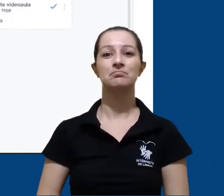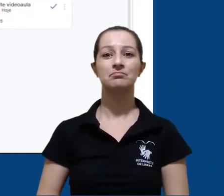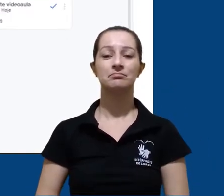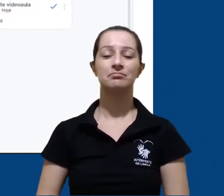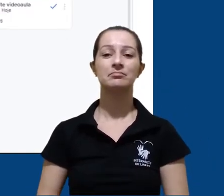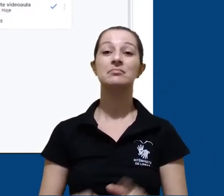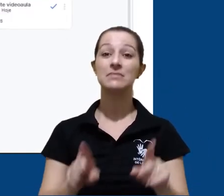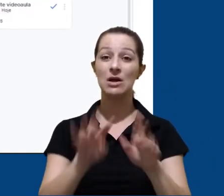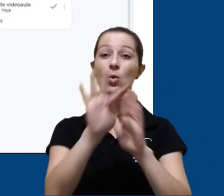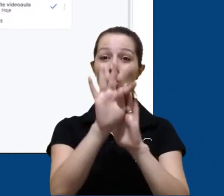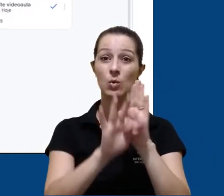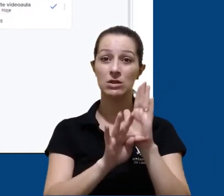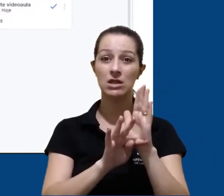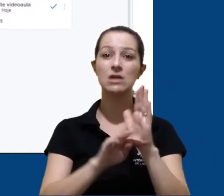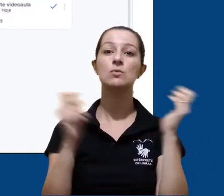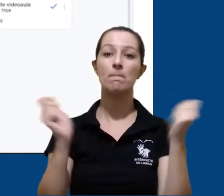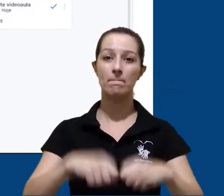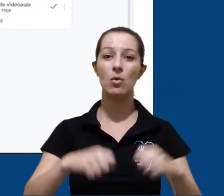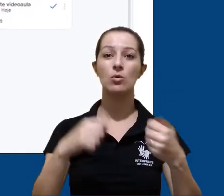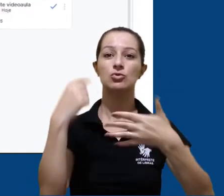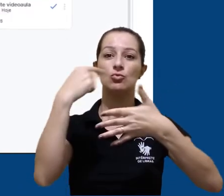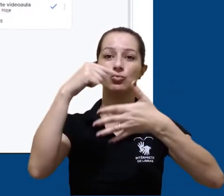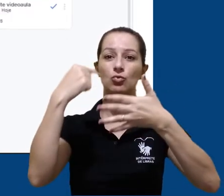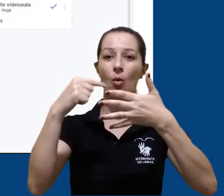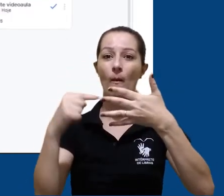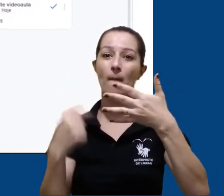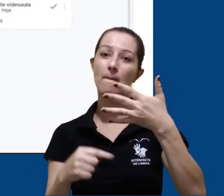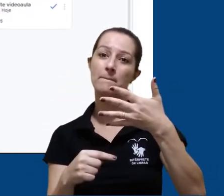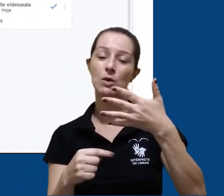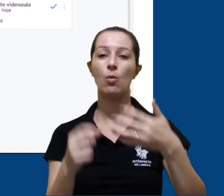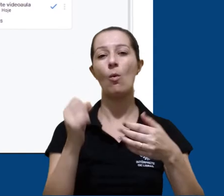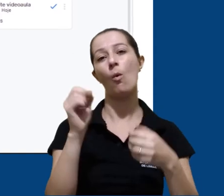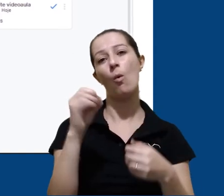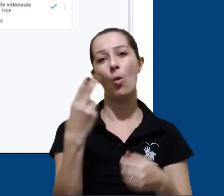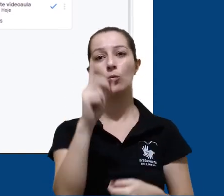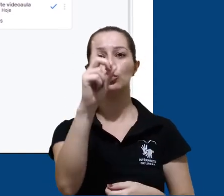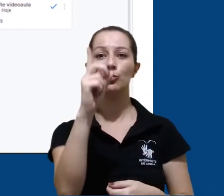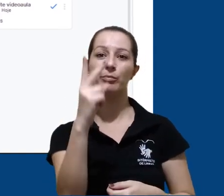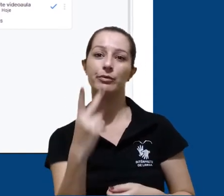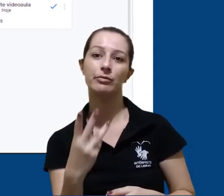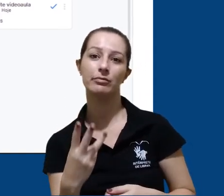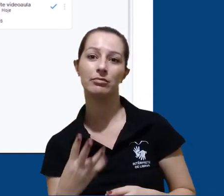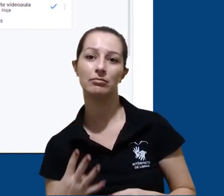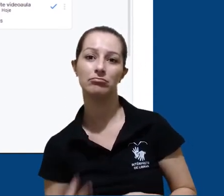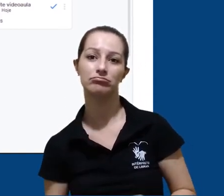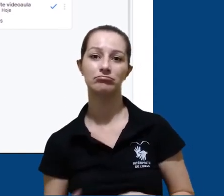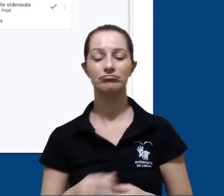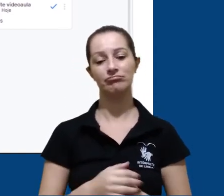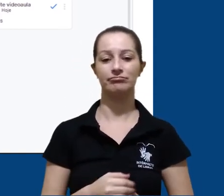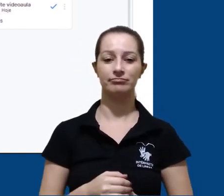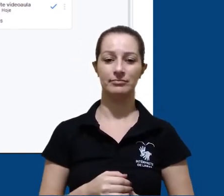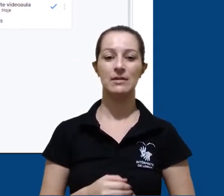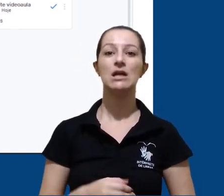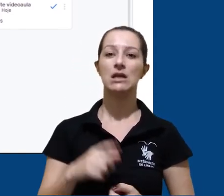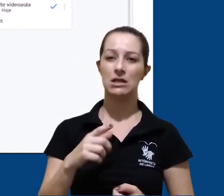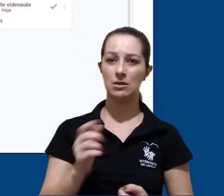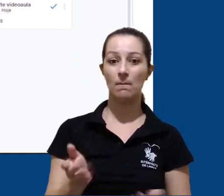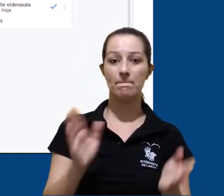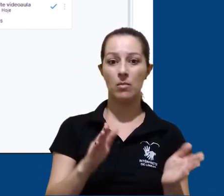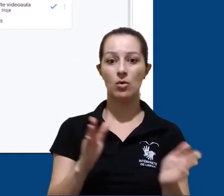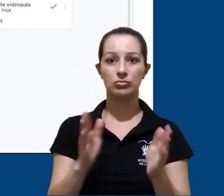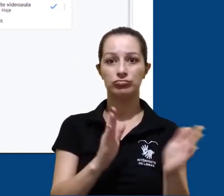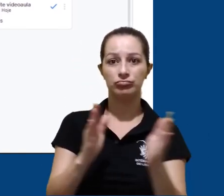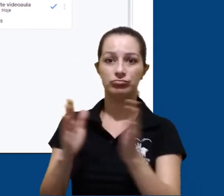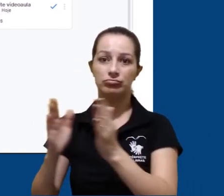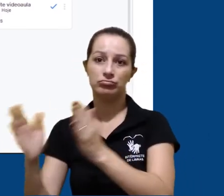nós podemos tornar o nosso texto na lista numerada ou transformá-la em tópicos esses dois ícones com certinhas entrelinhas nos